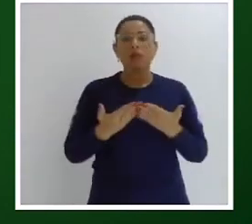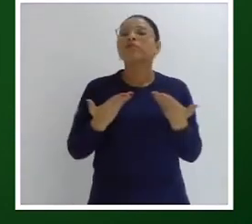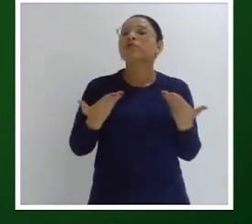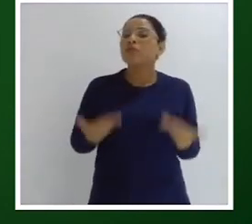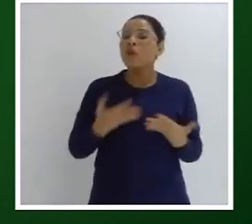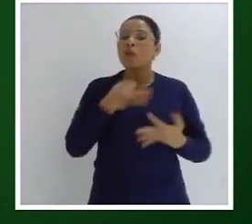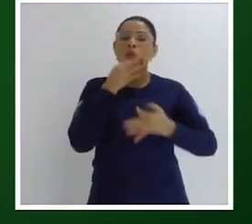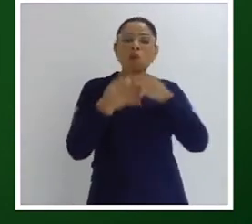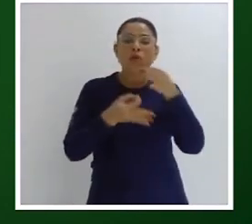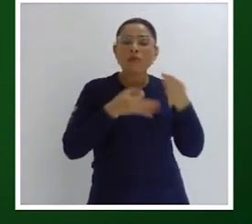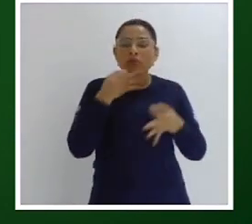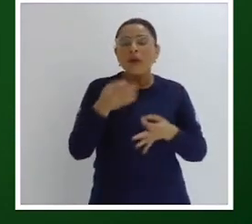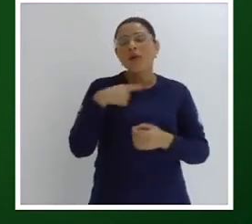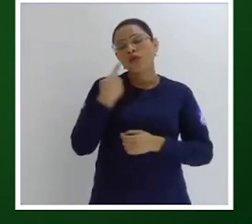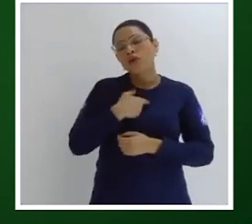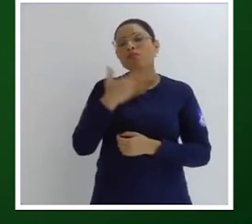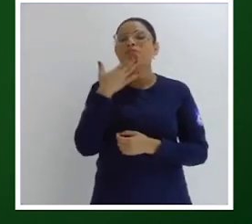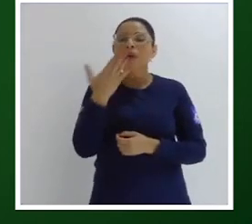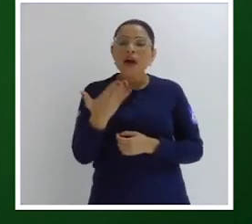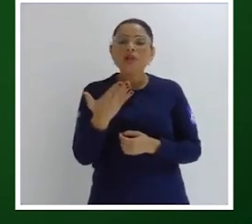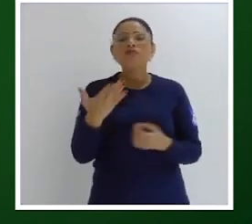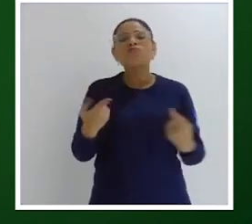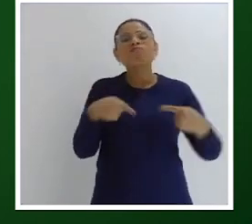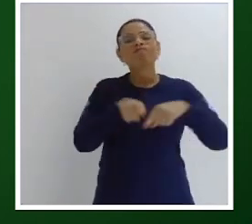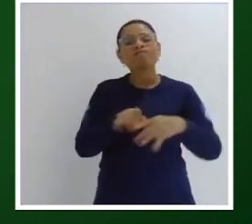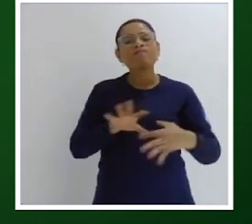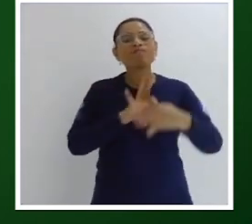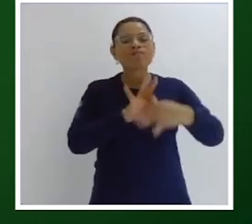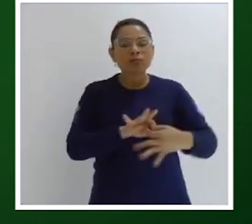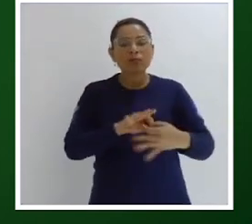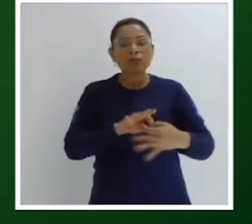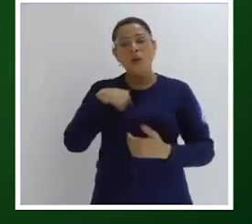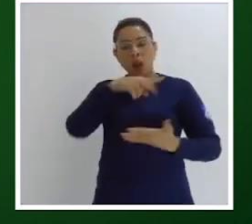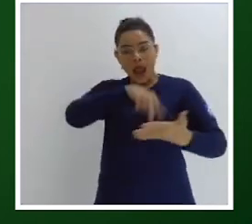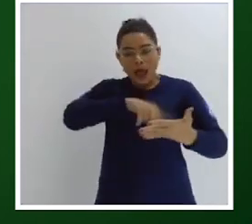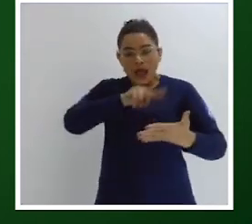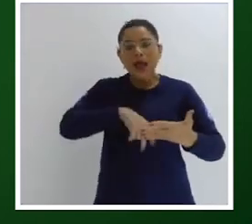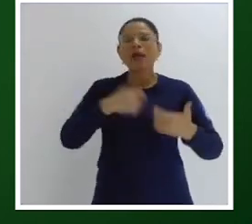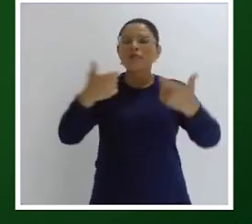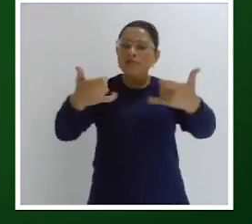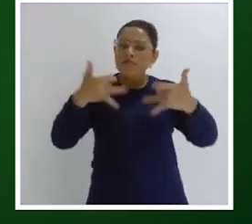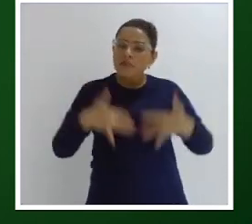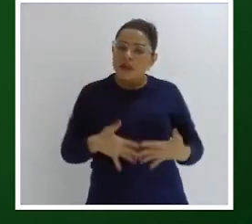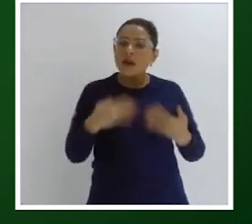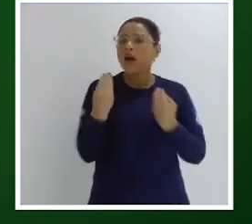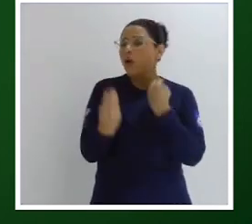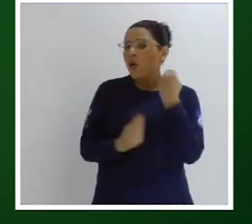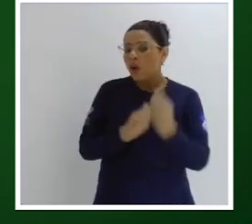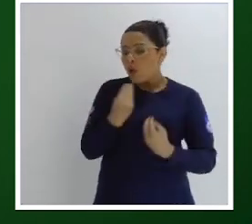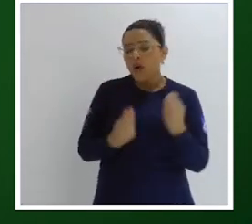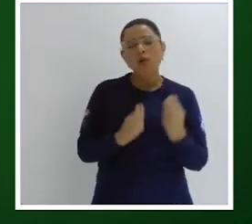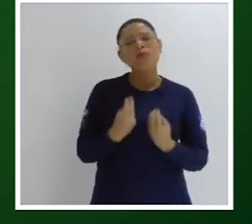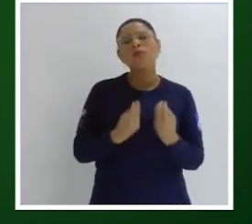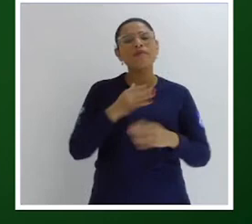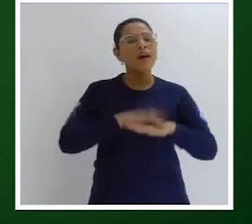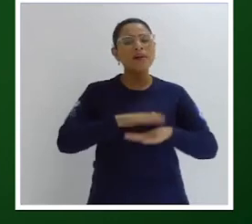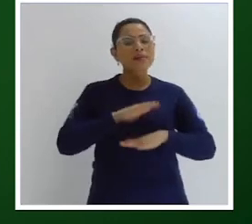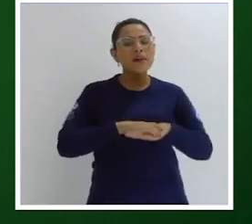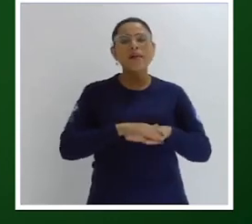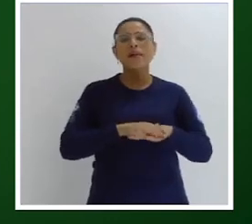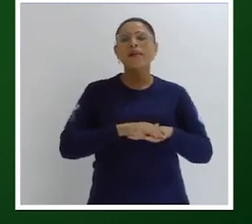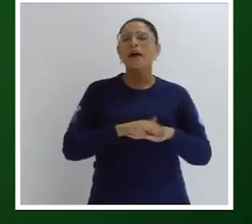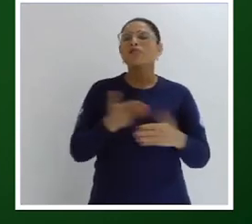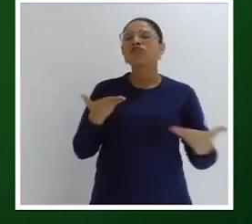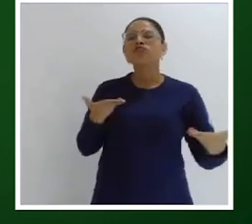que a gente pede né associado a esses comentários que eu li é que você nos diga alguma palavra a respeito de como fazer essa